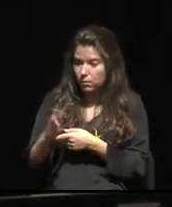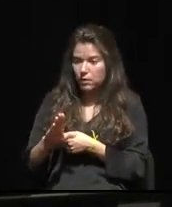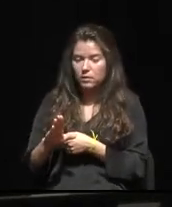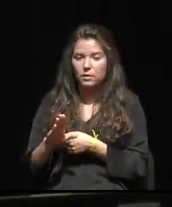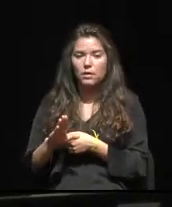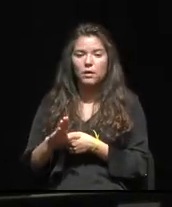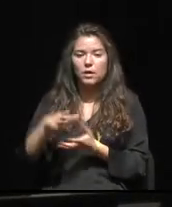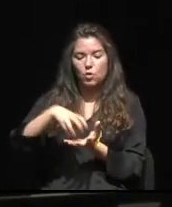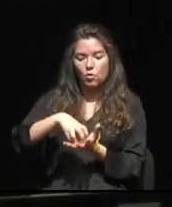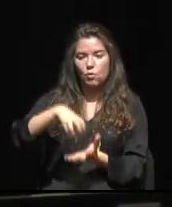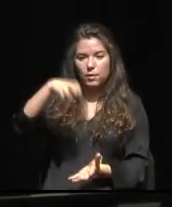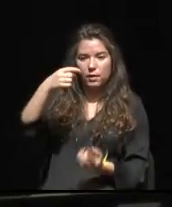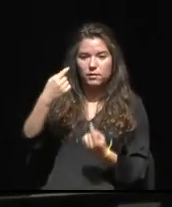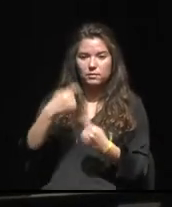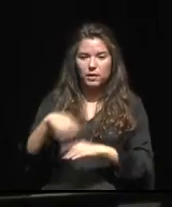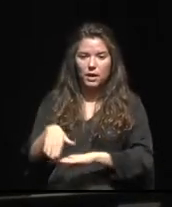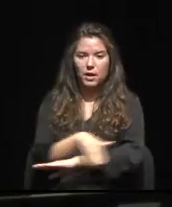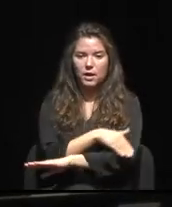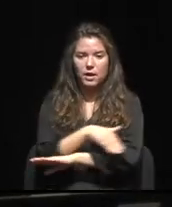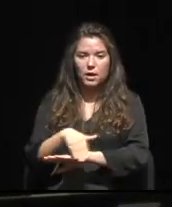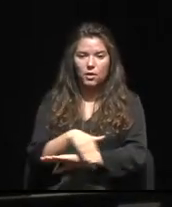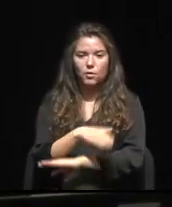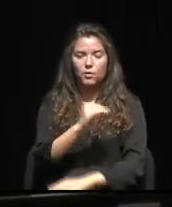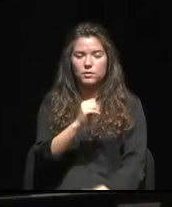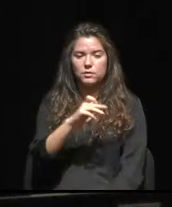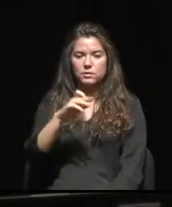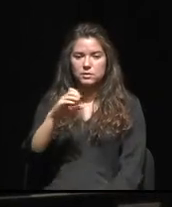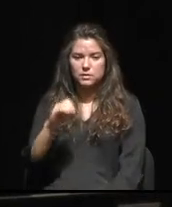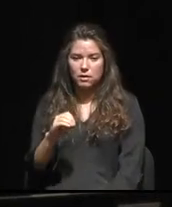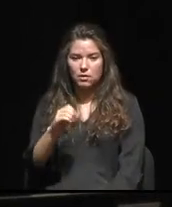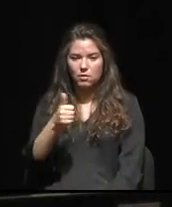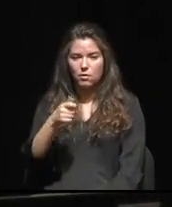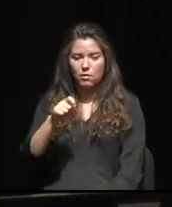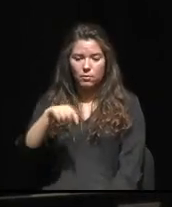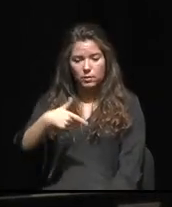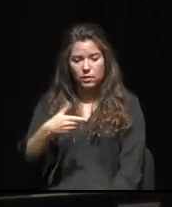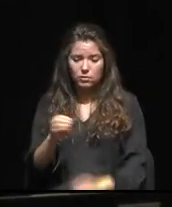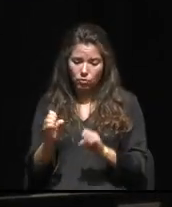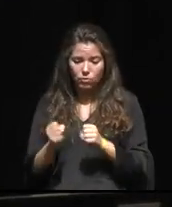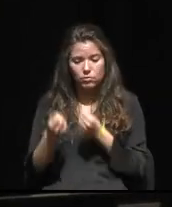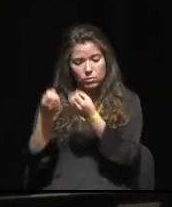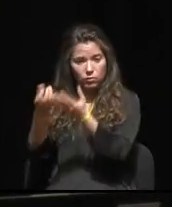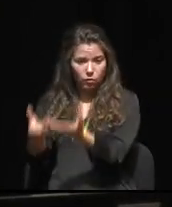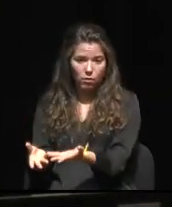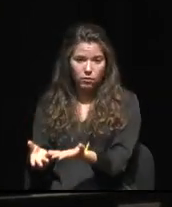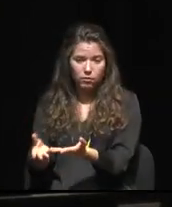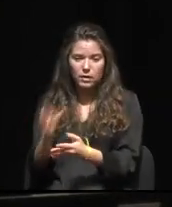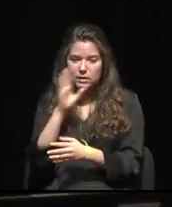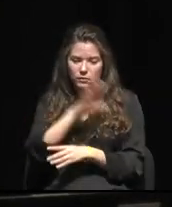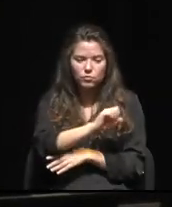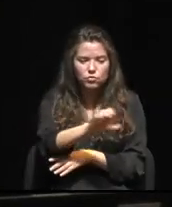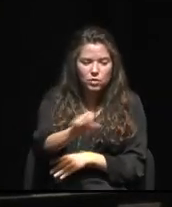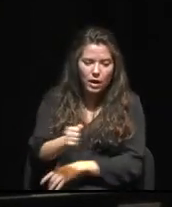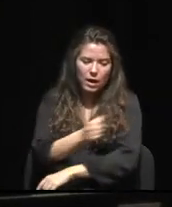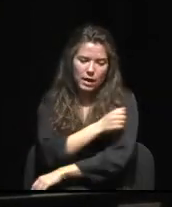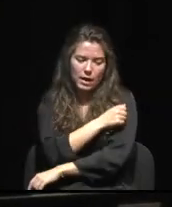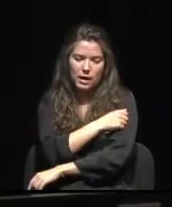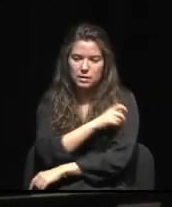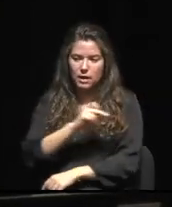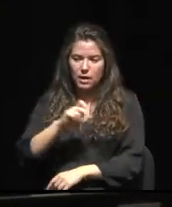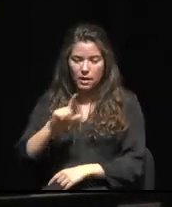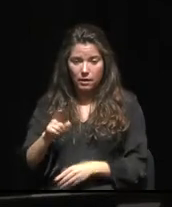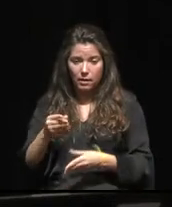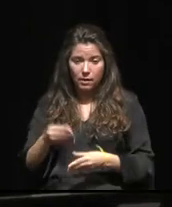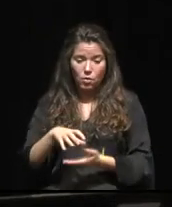devolverem o prédio que TM na rua de São Bento D um exemplo em vez de andar atrás do alojamento local devolva o